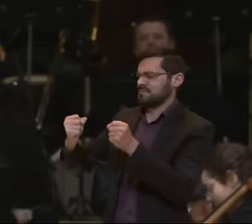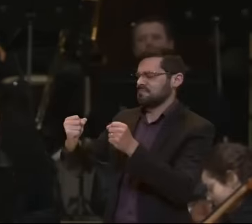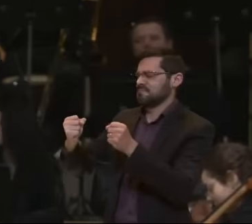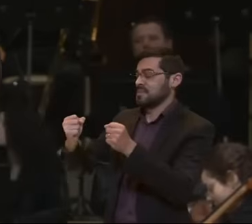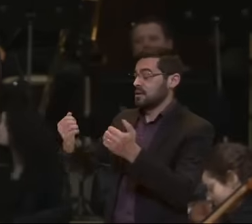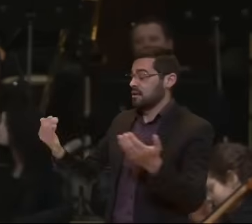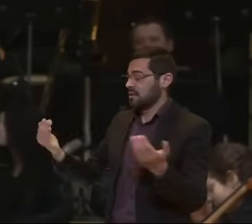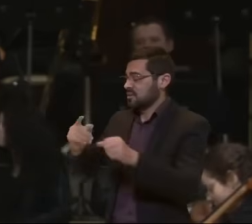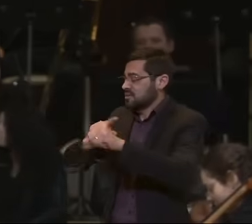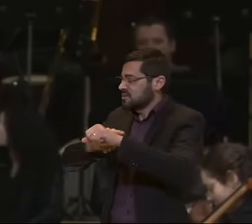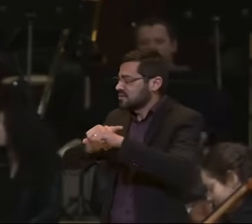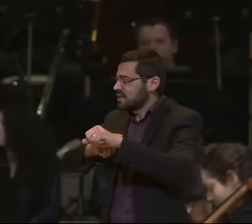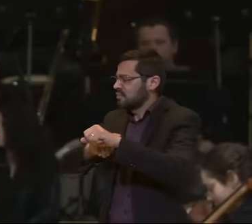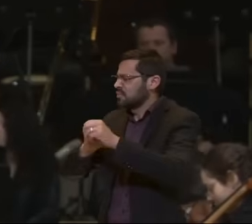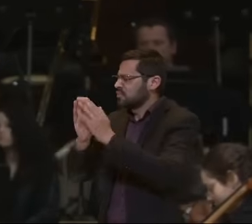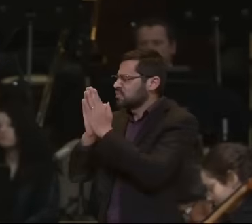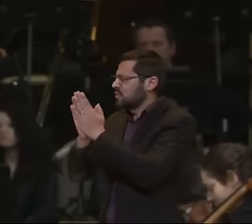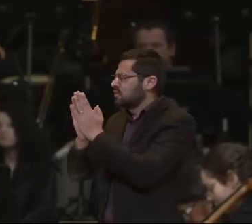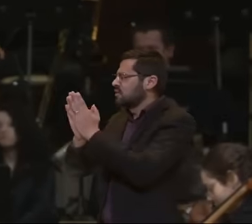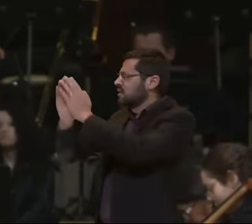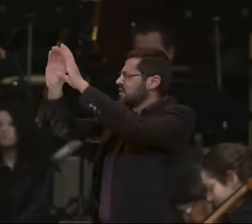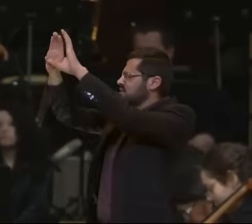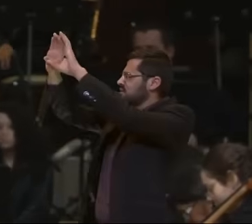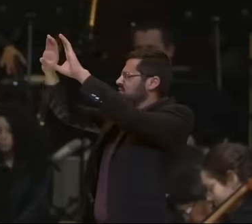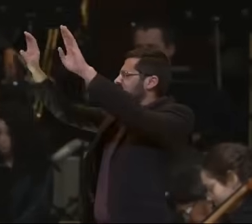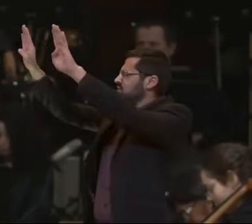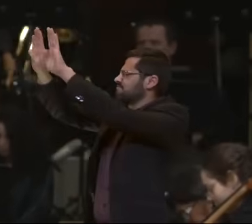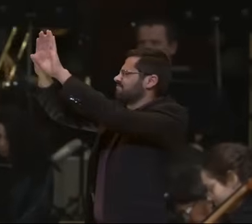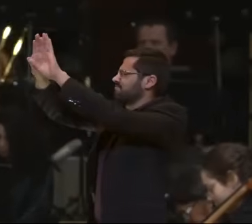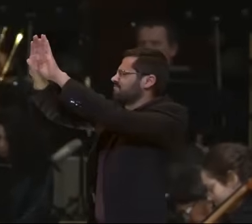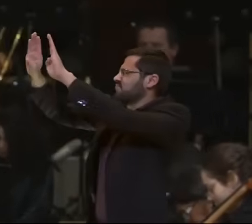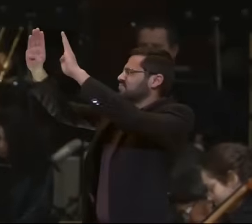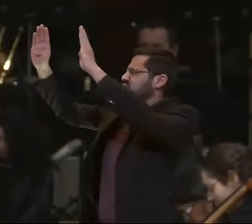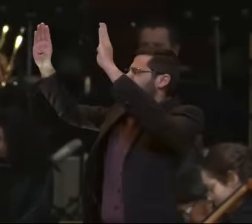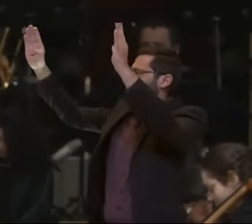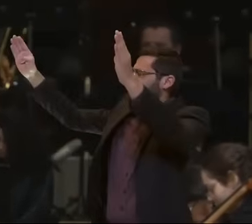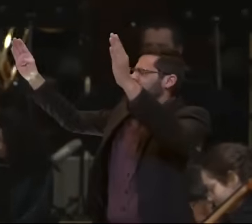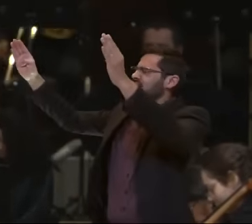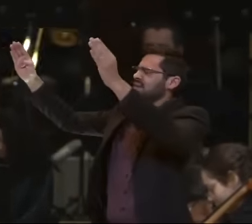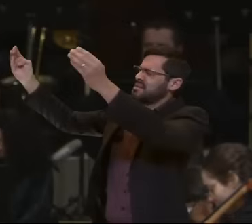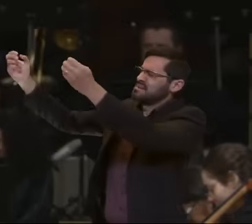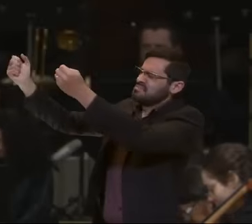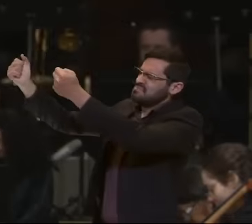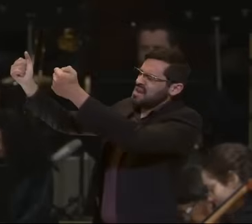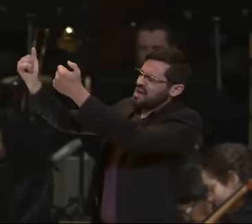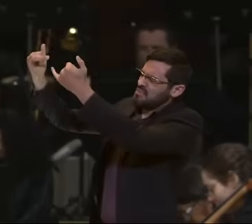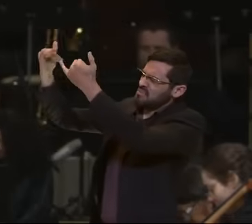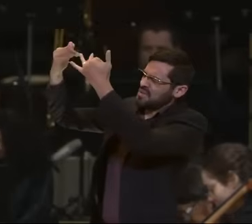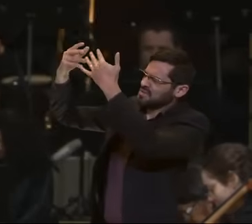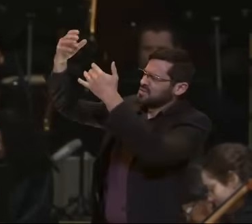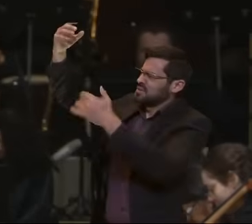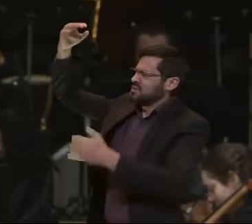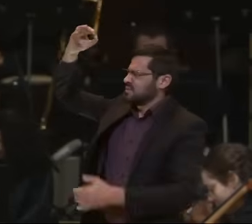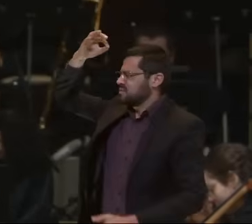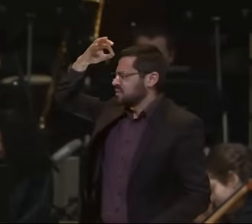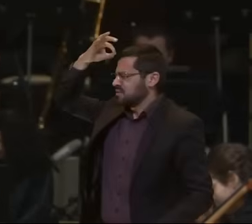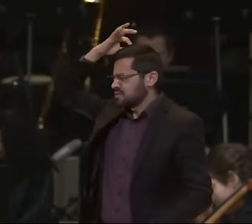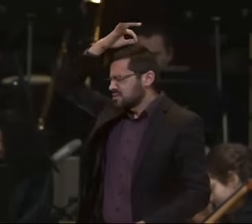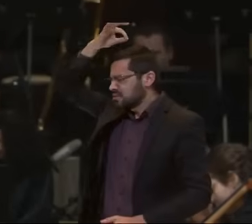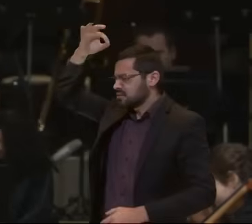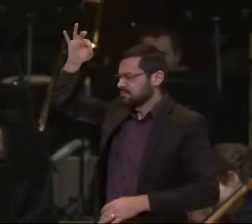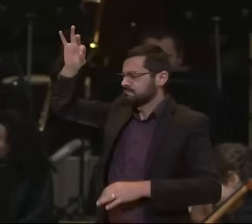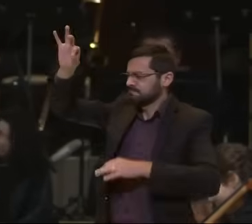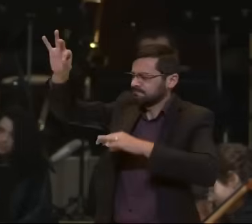E nessa hora eu quero te pedir: abre as janelas dos céus agora, Pai, e começa a derramar do teu Espírito Santo sobre essas